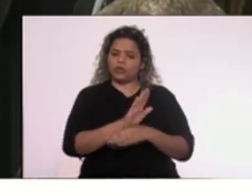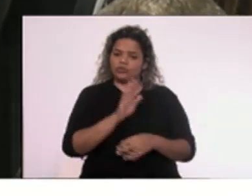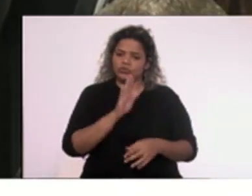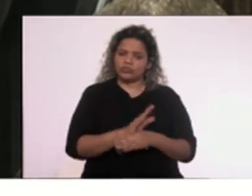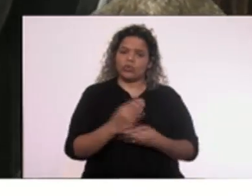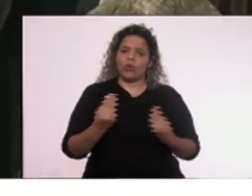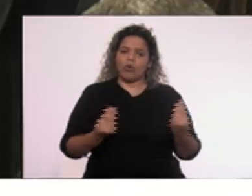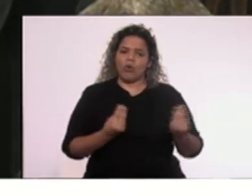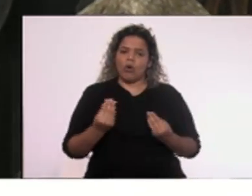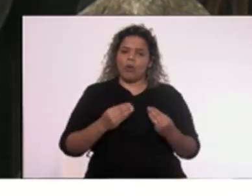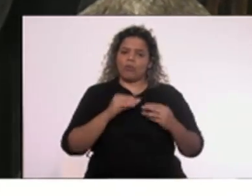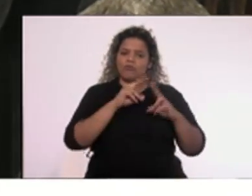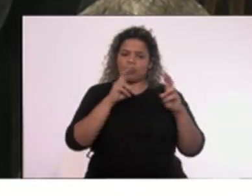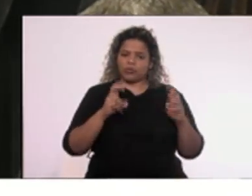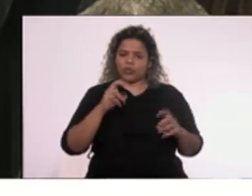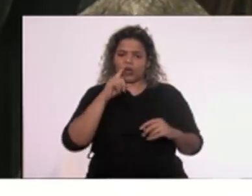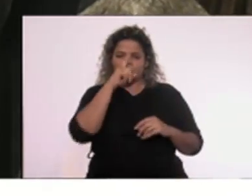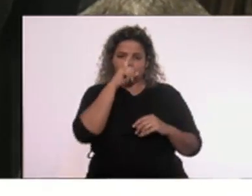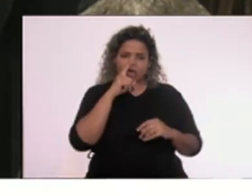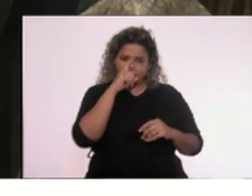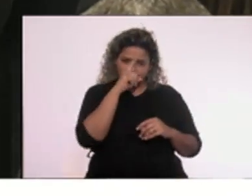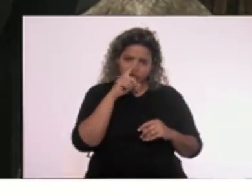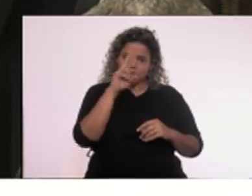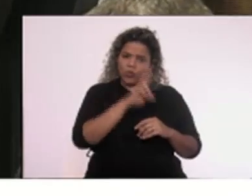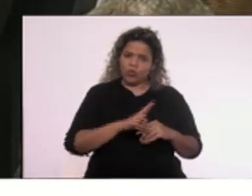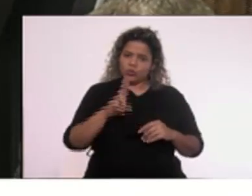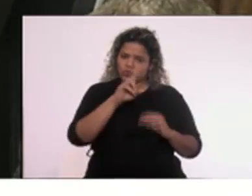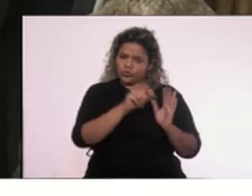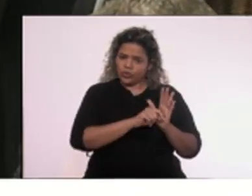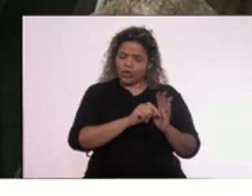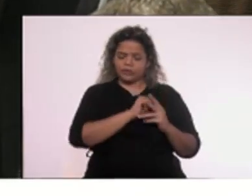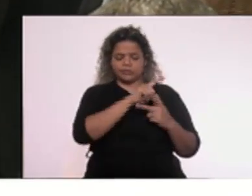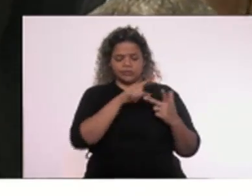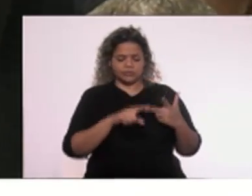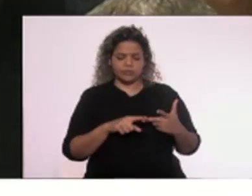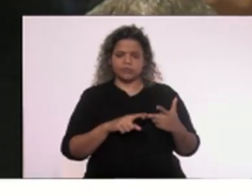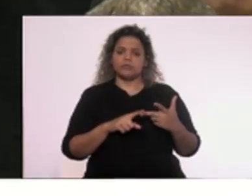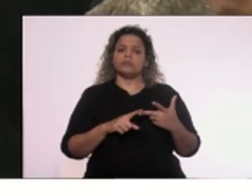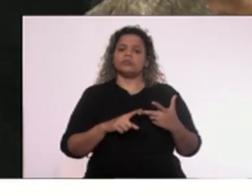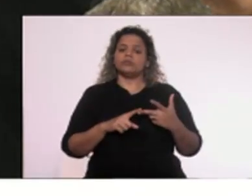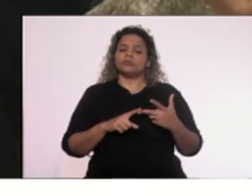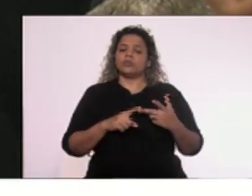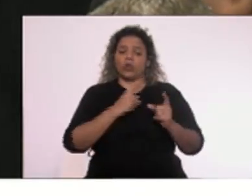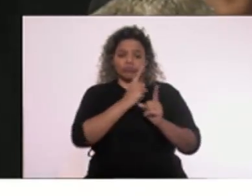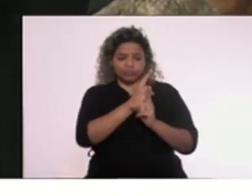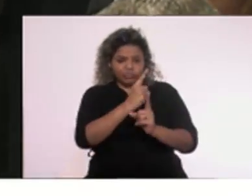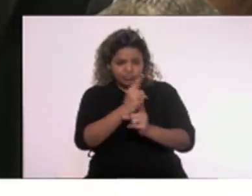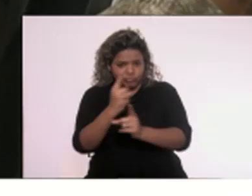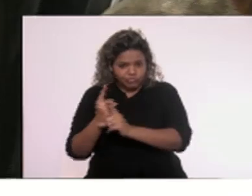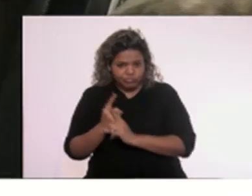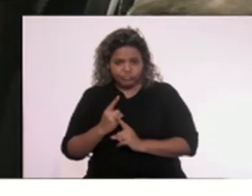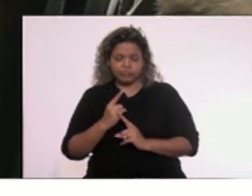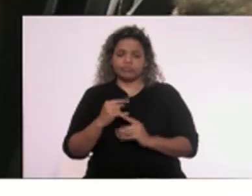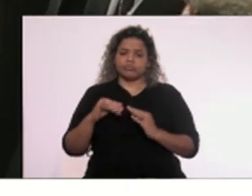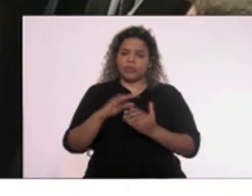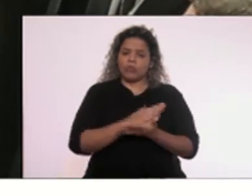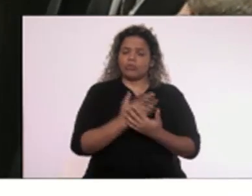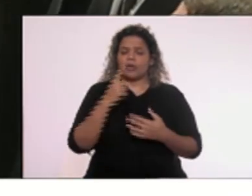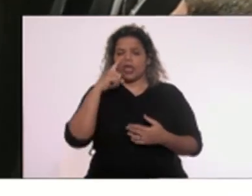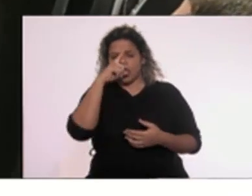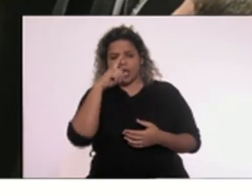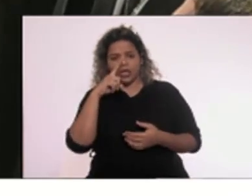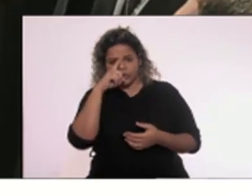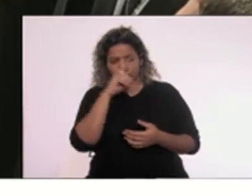interveniência de fatores de risco ao uso de drogas. 3. detectar os fatores de